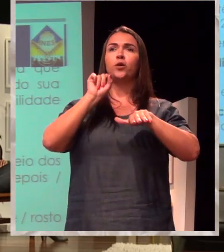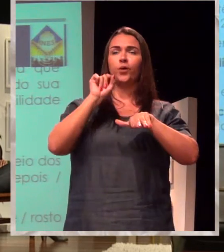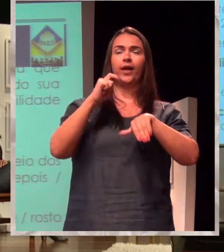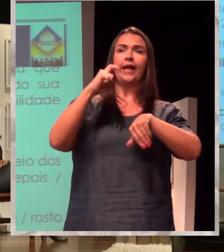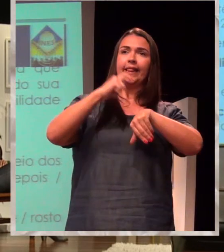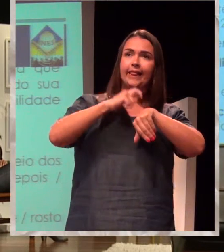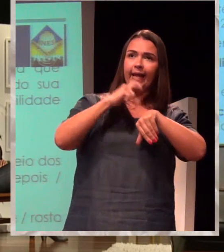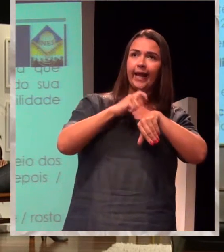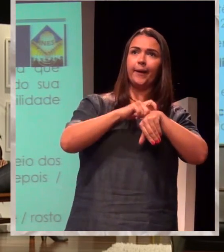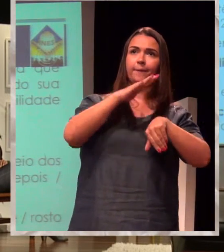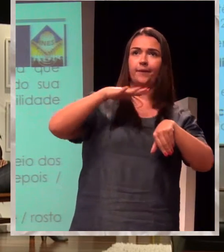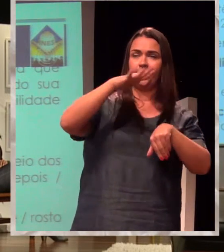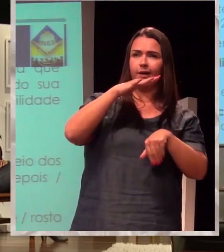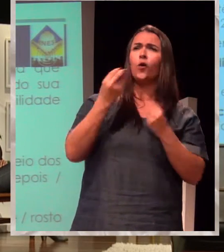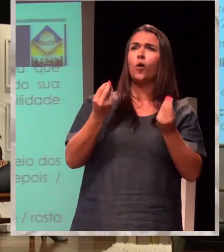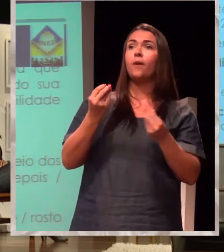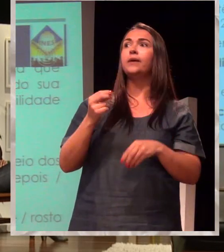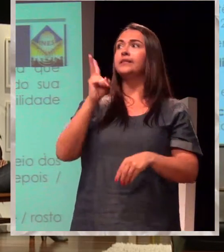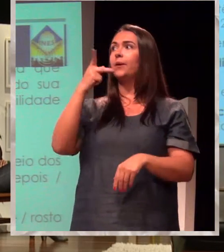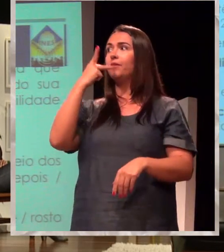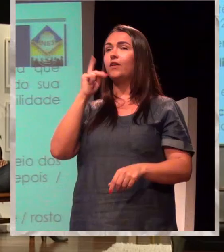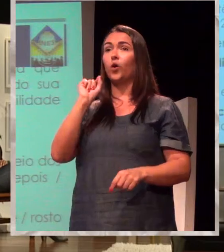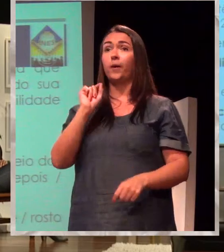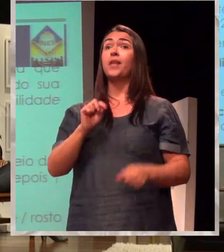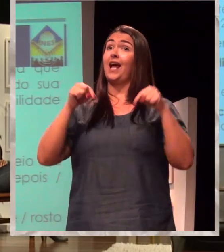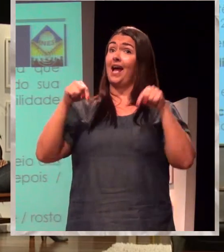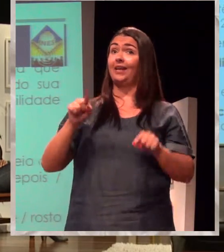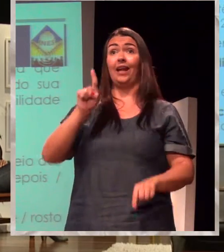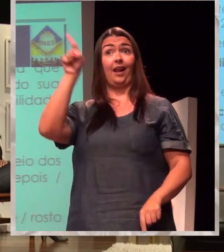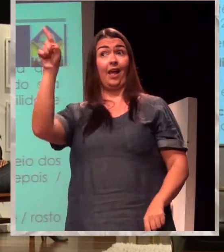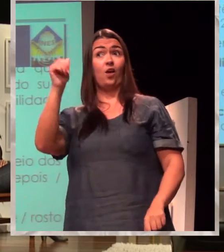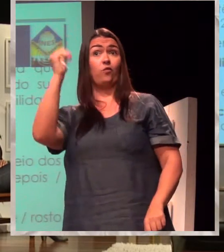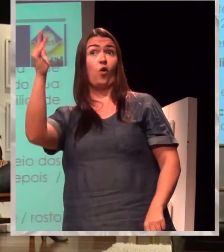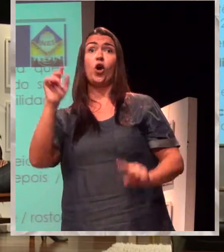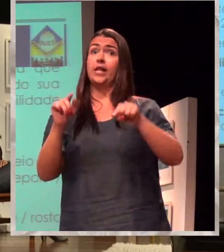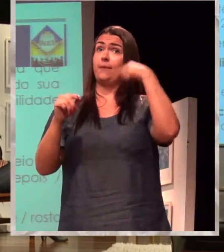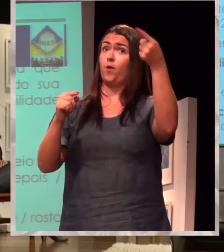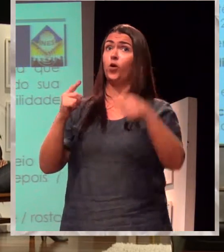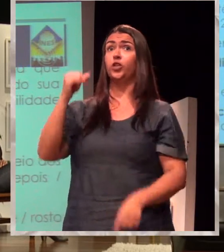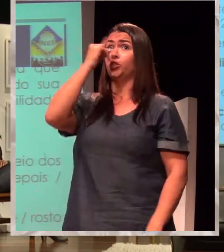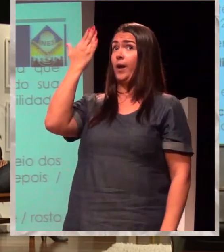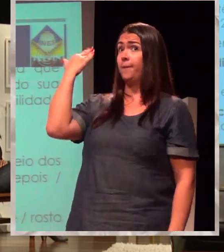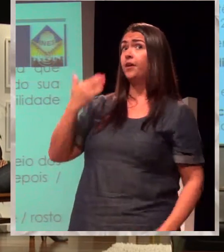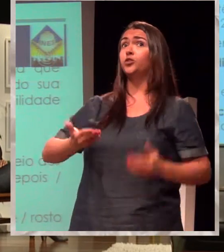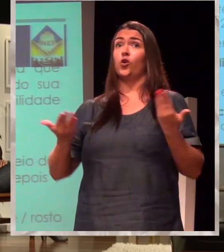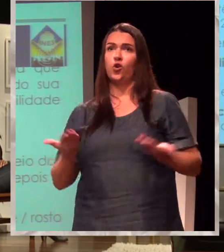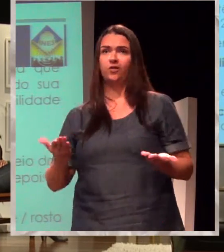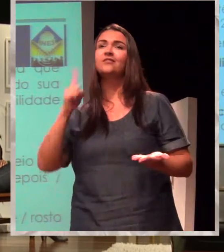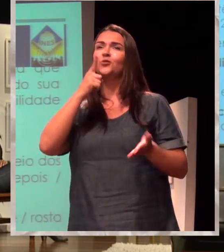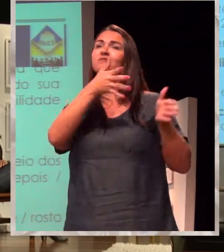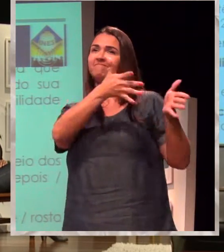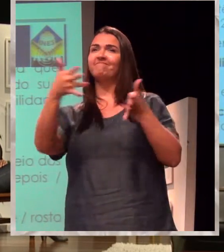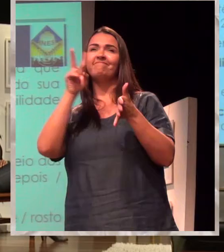espacialidade, né? Por meio dos deicos aqui, lá, fora, dentro, agora, depois, antigamente, hoje em dia, e